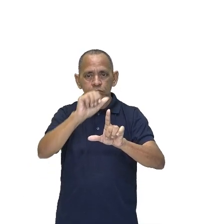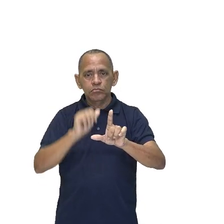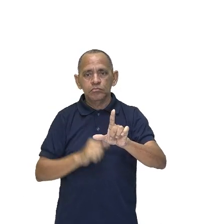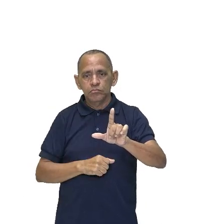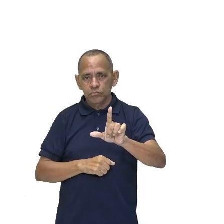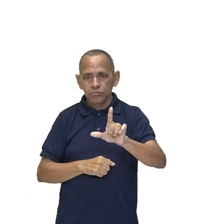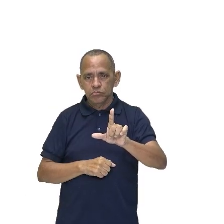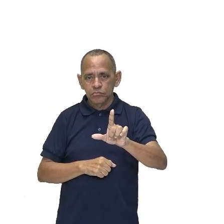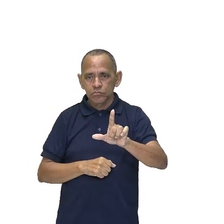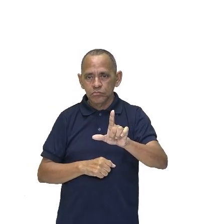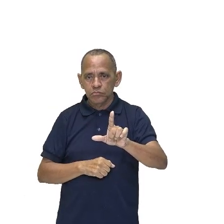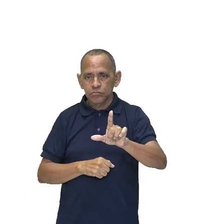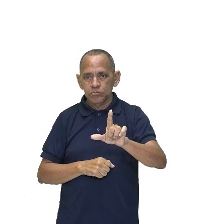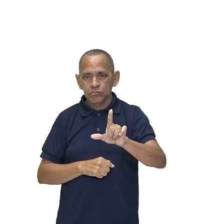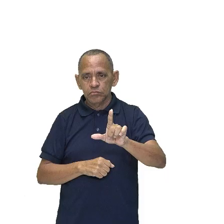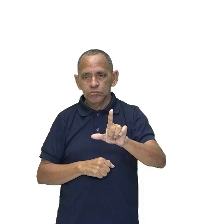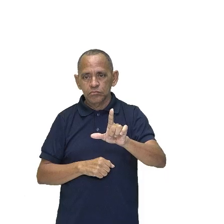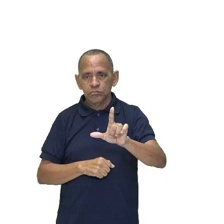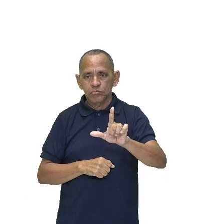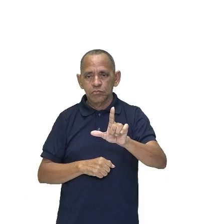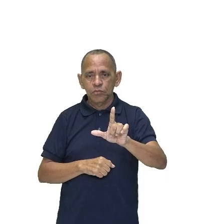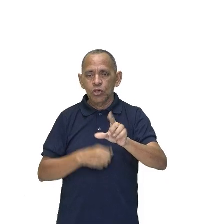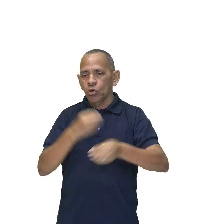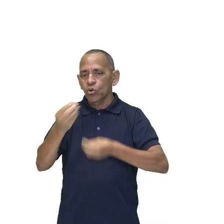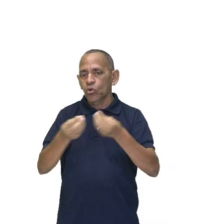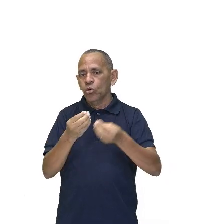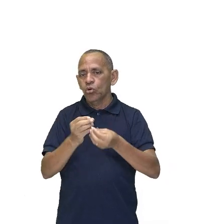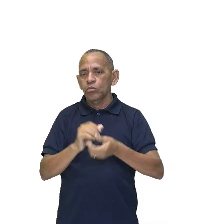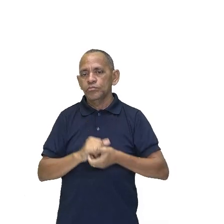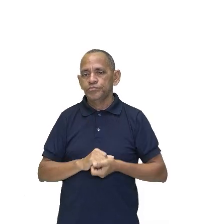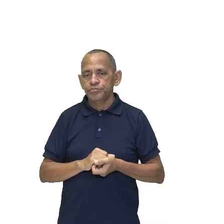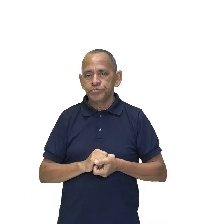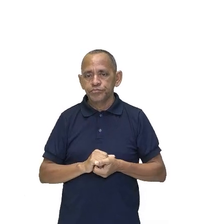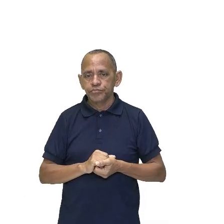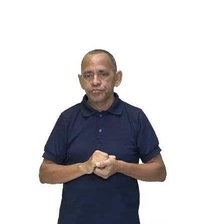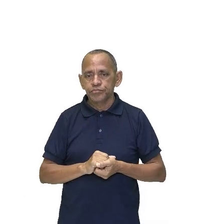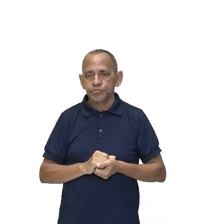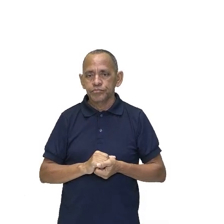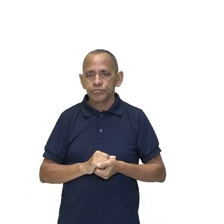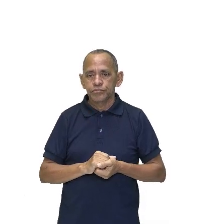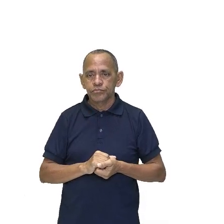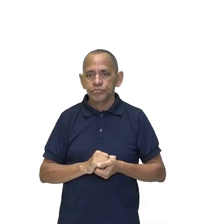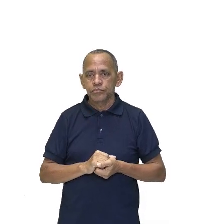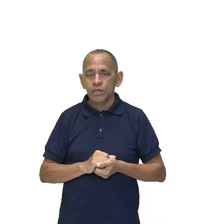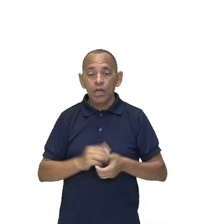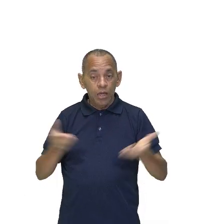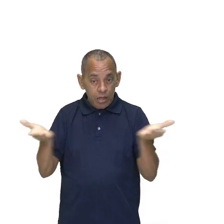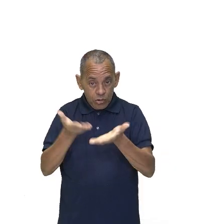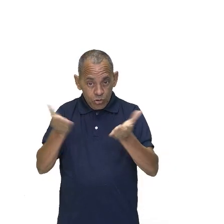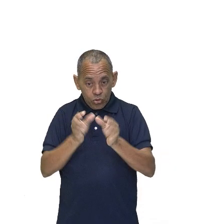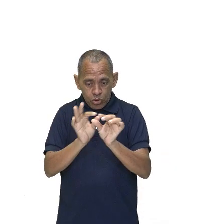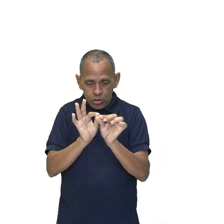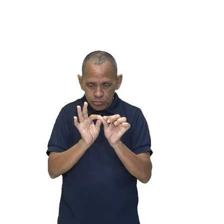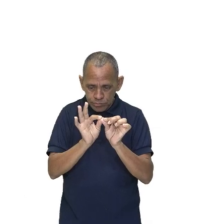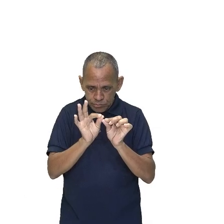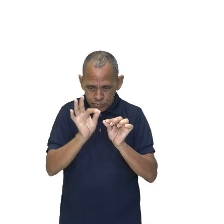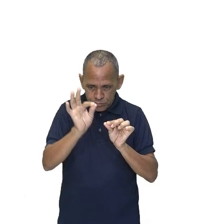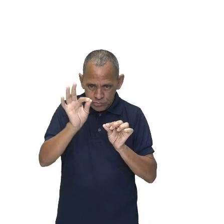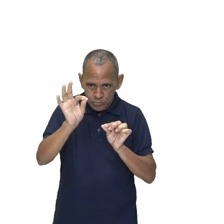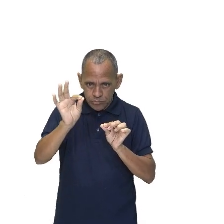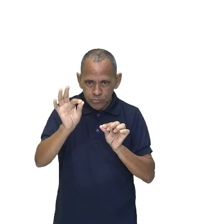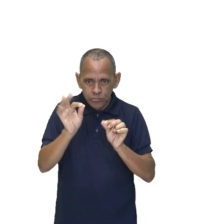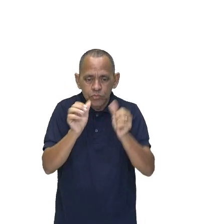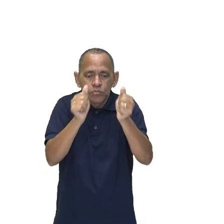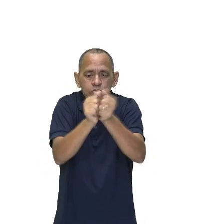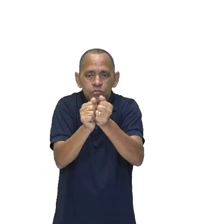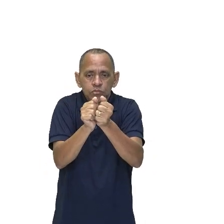7, certo? Então, olha só, o que eu faço agora? Vou, então, traçar uma reta para juntar todos esses pontos. Vamos